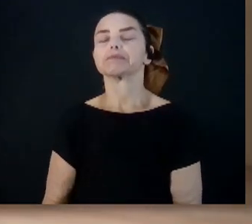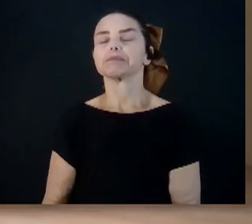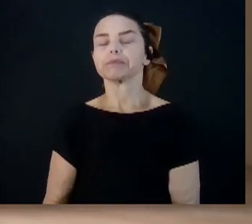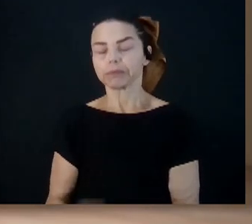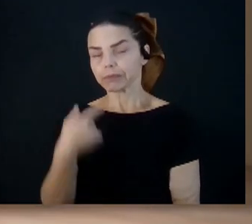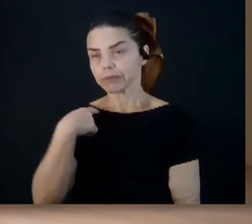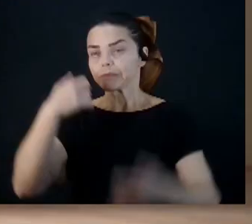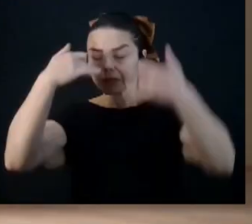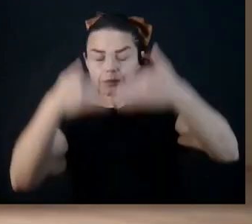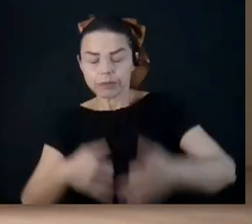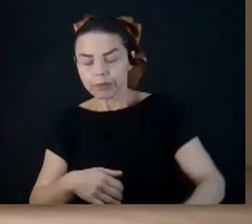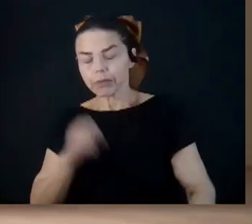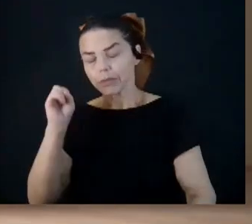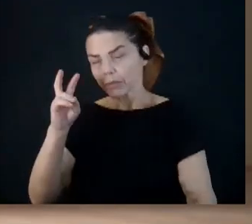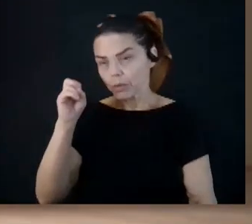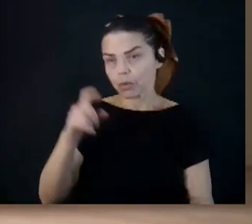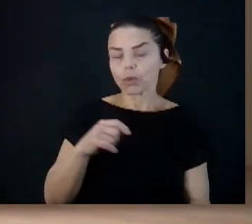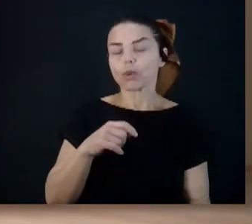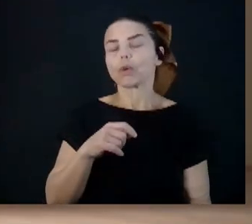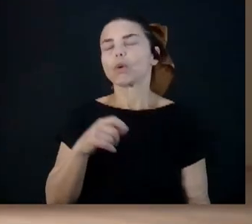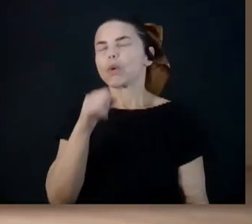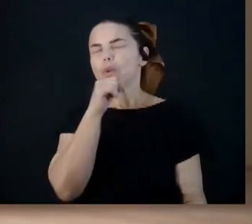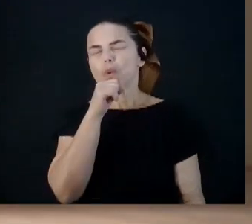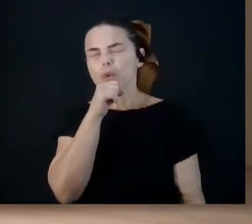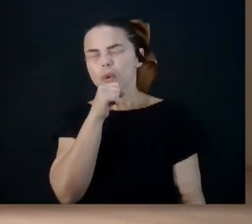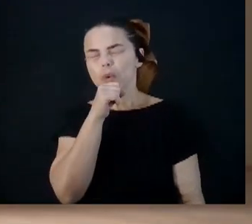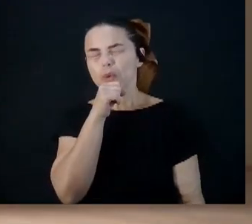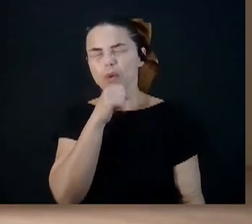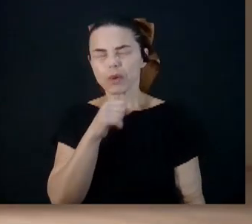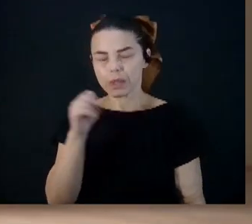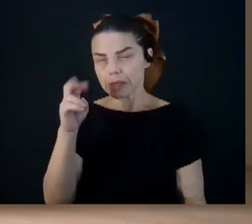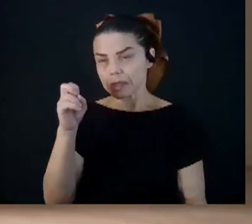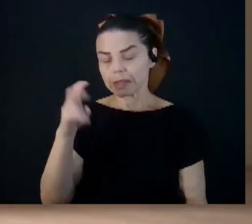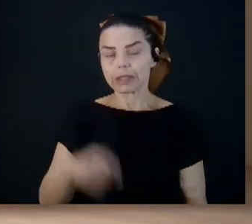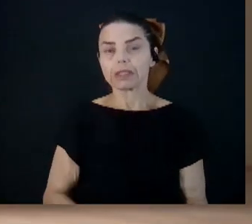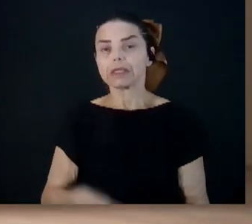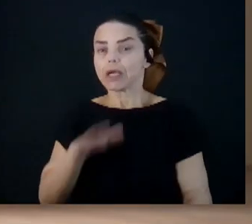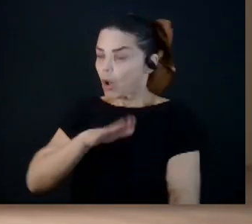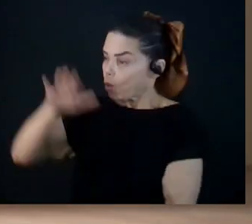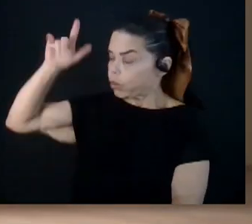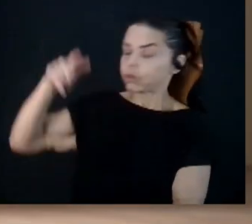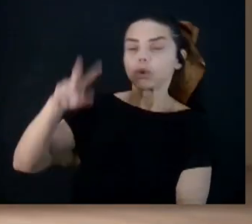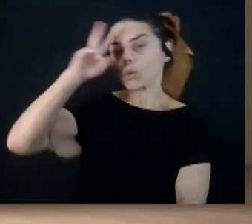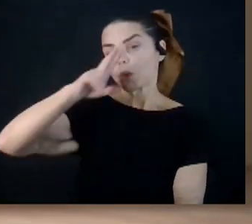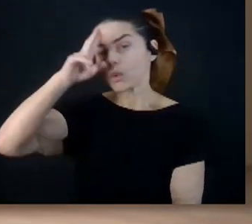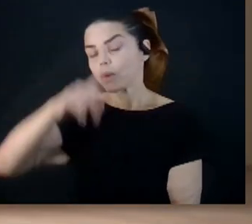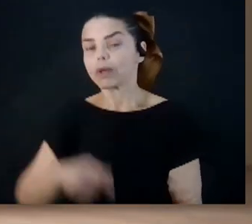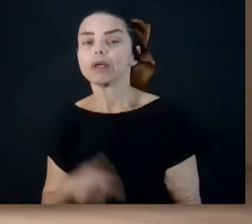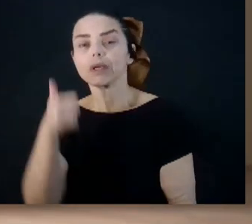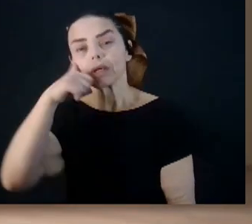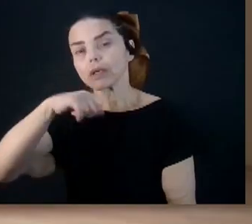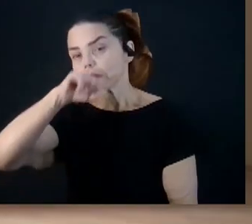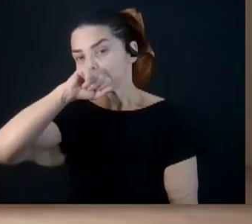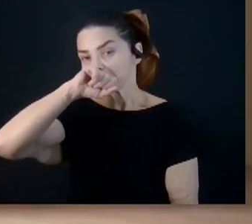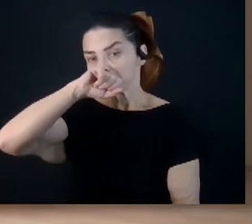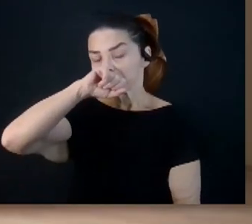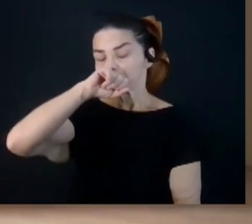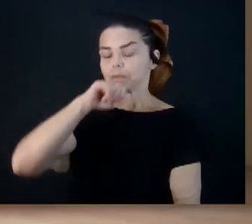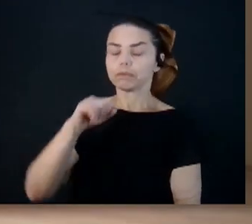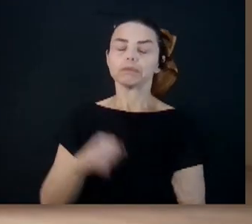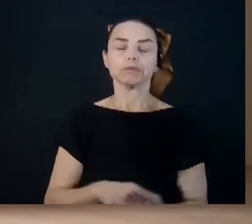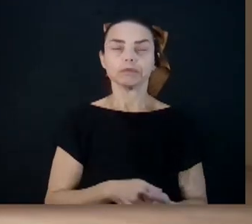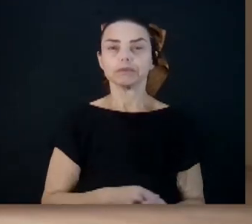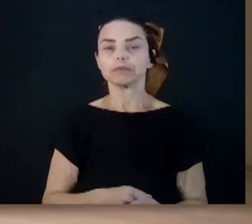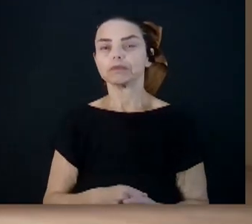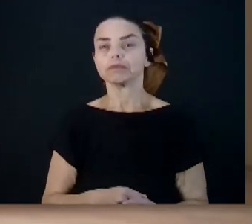contava para o meu avô, e a gente cresceu ouvindo ele contando essas histórias, que a mãe dele, quando veio de Santos